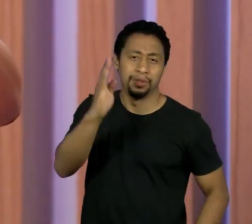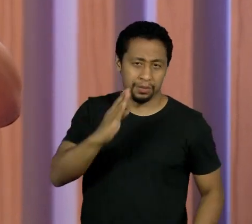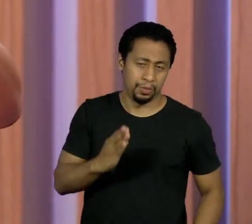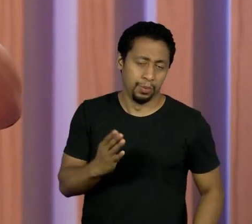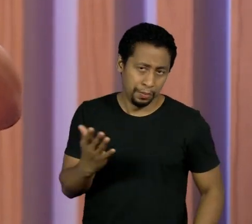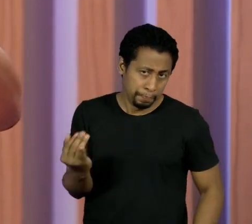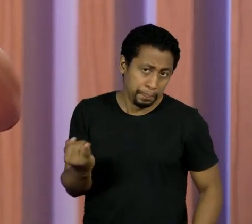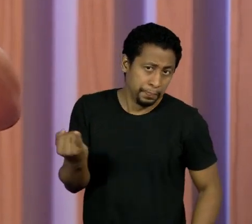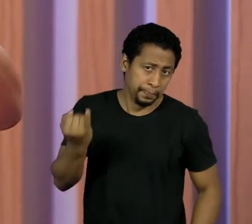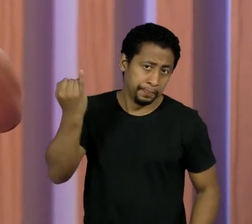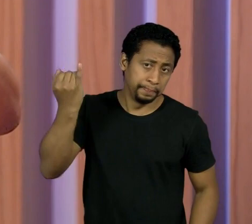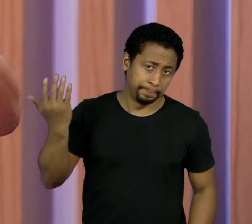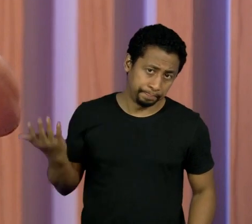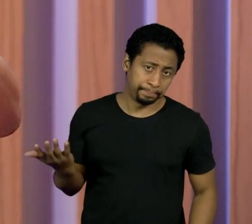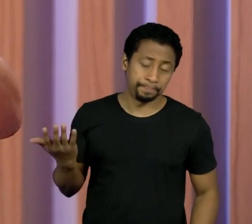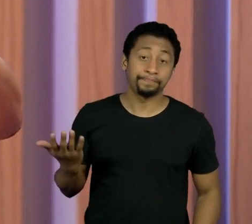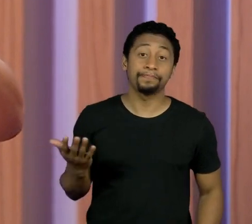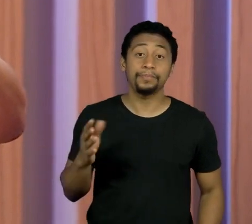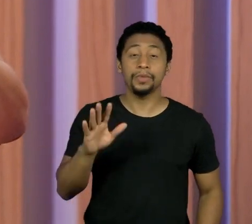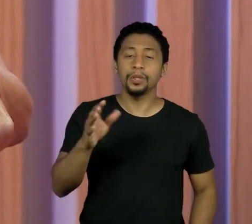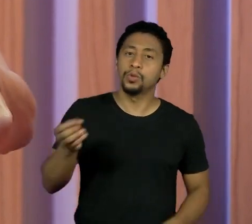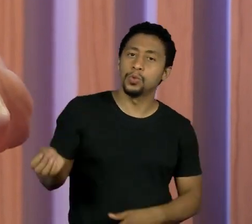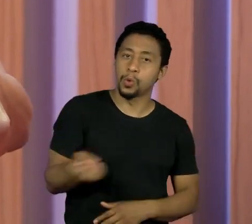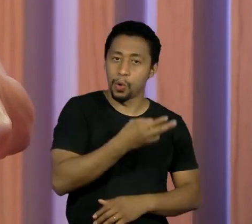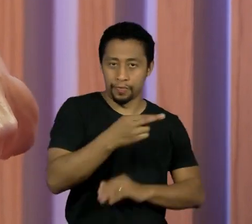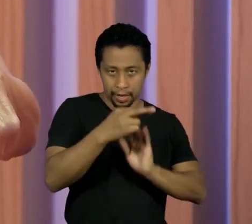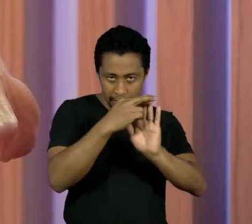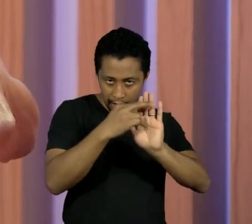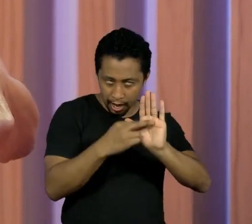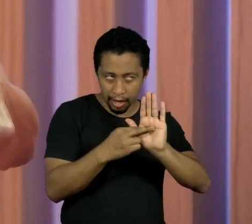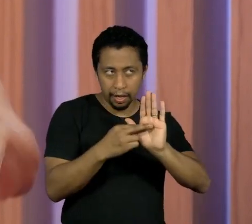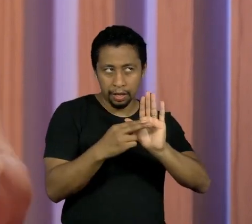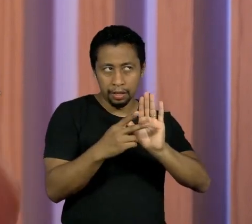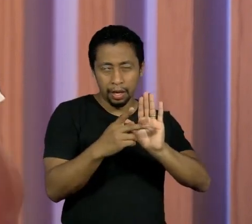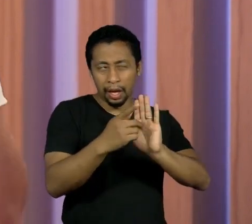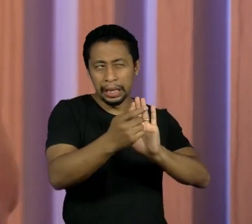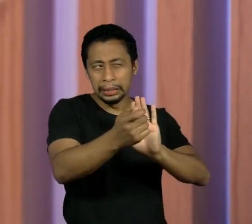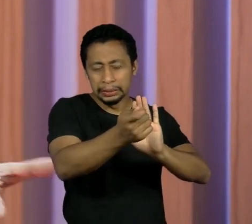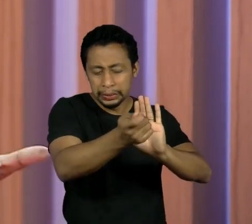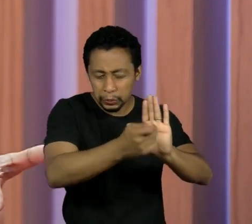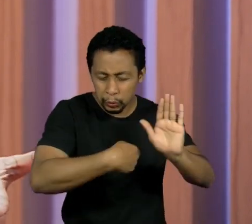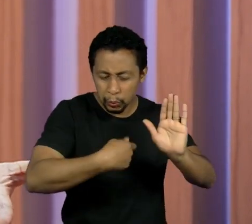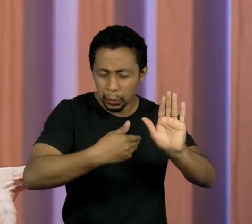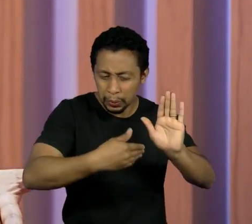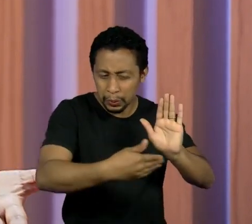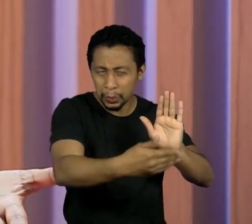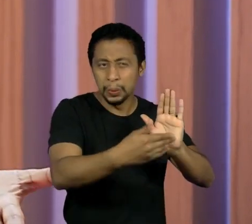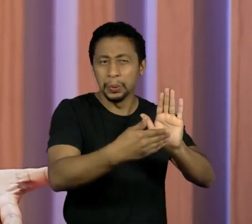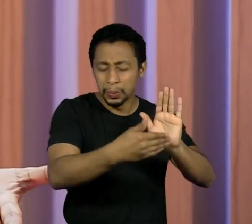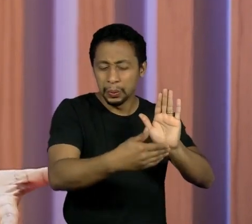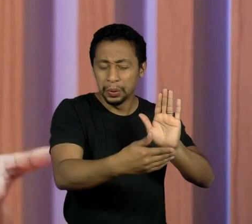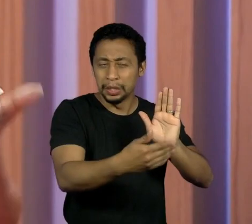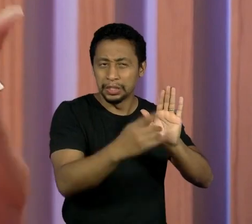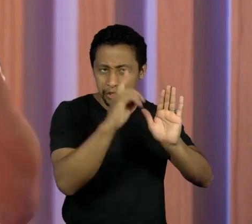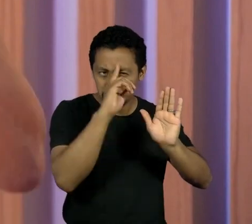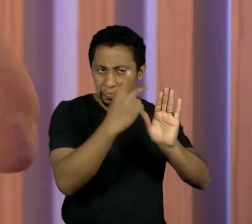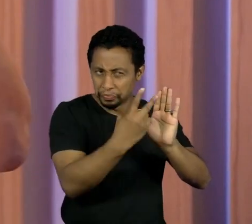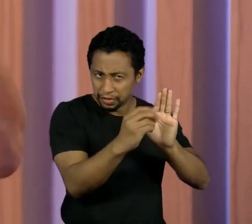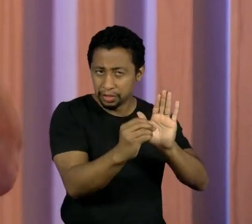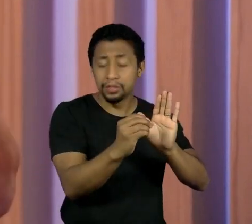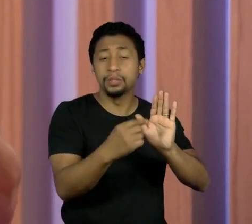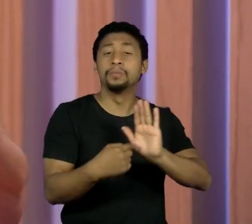temos uma normativa assinada agora no dia 20, que reitera uma luta de uma vida nossa, que